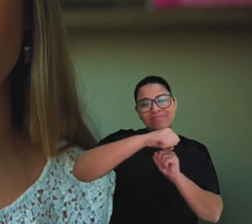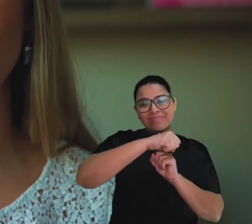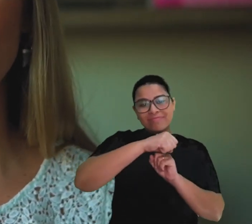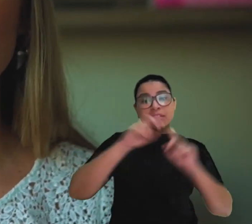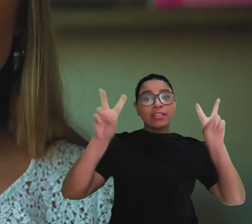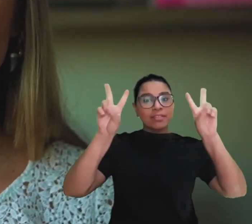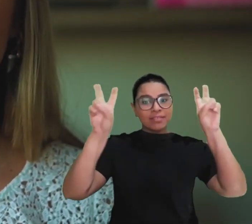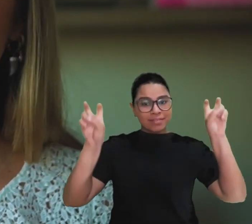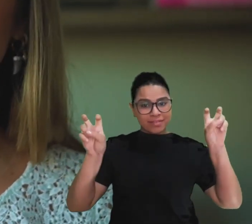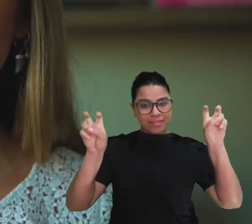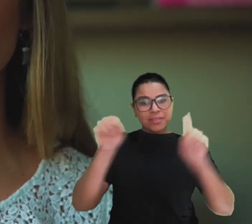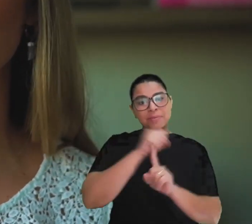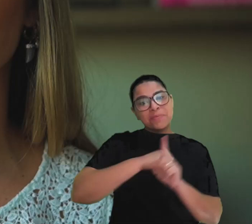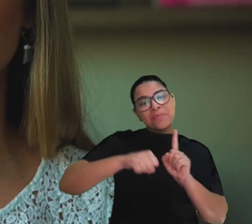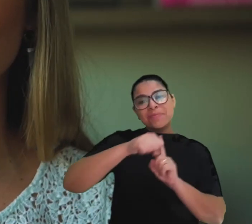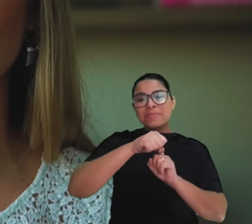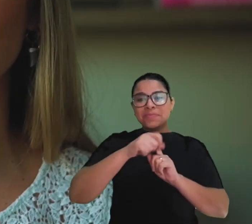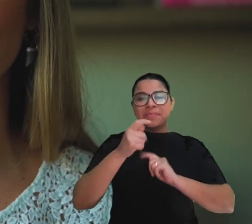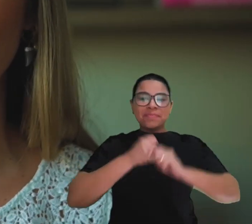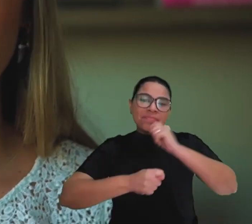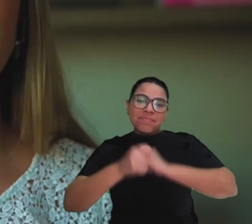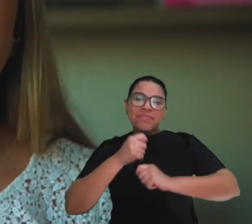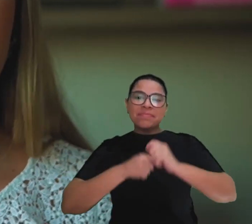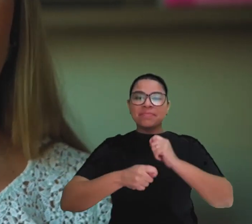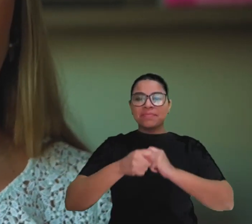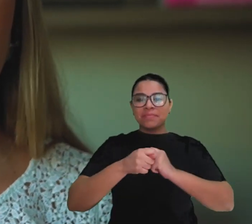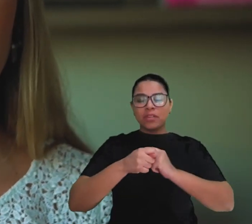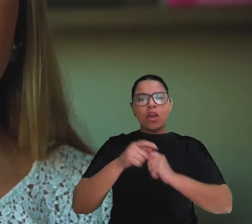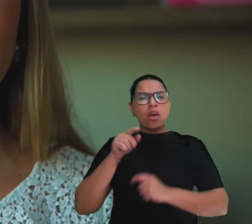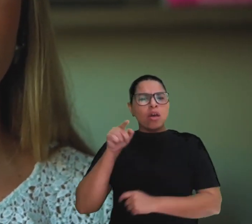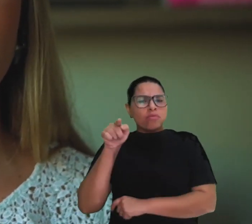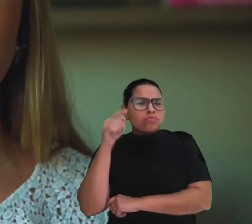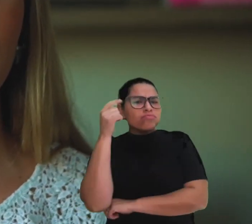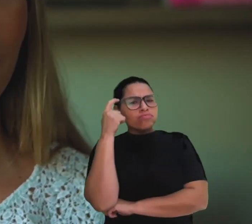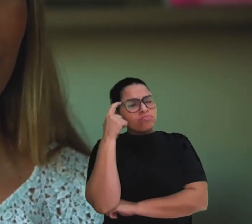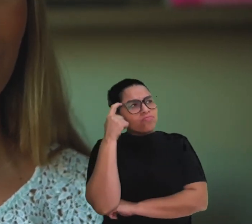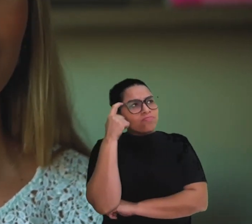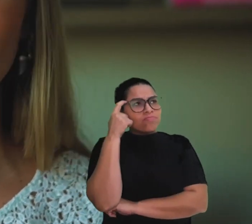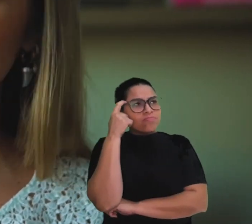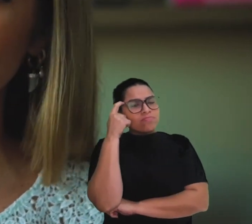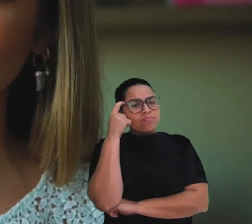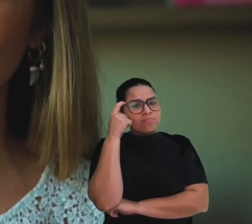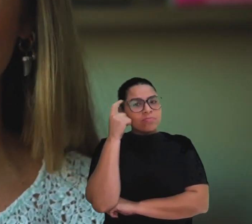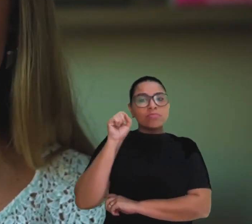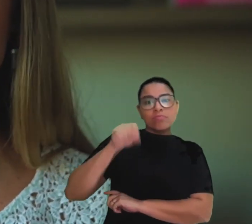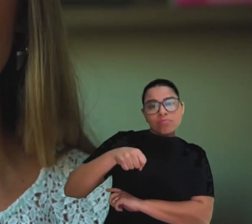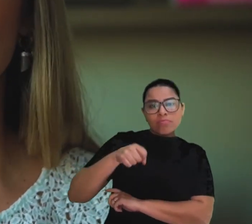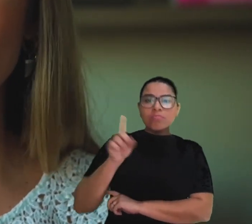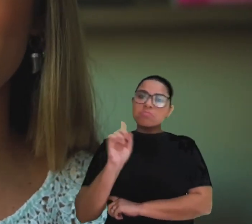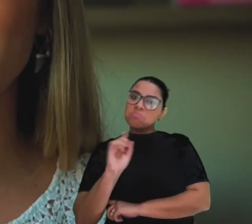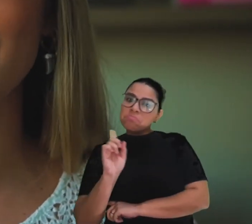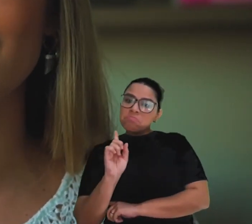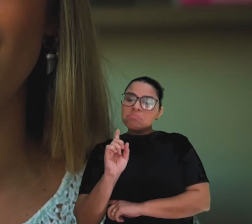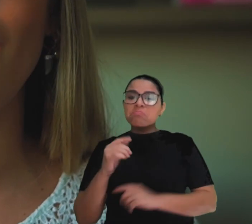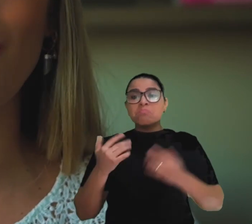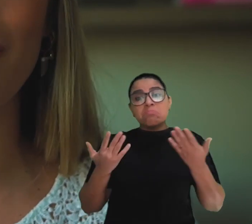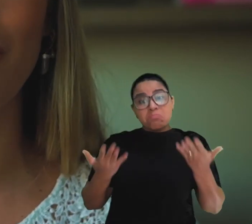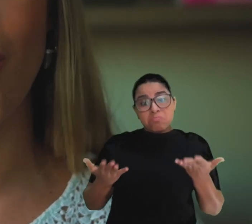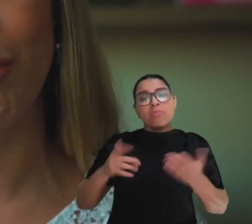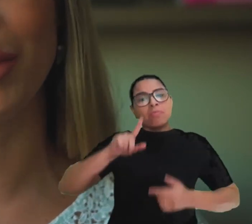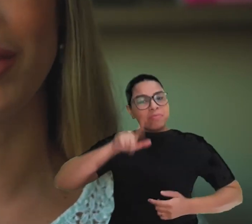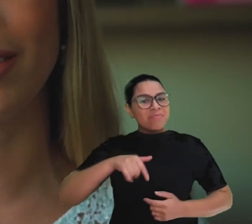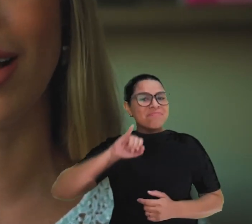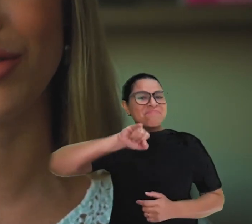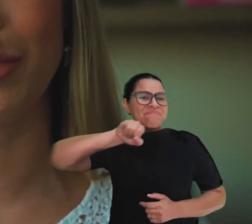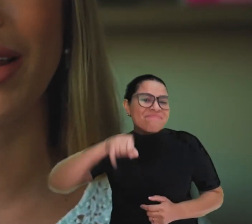a questão Sociedade de Consumo. Você já parou para pensar sobre isso? Sim? Não? Então essa é uma